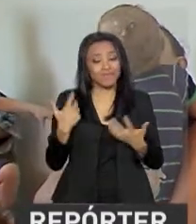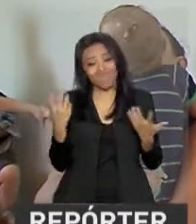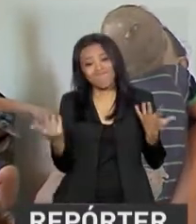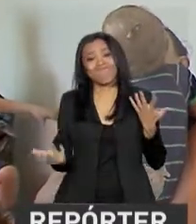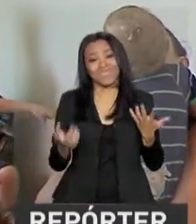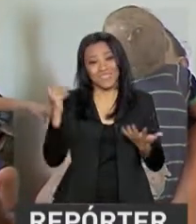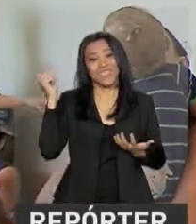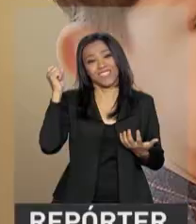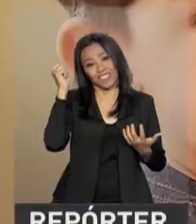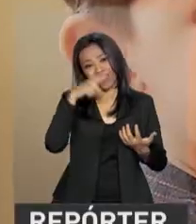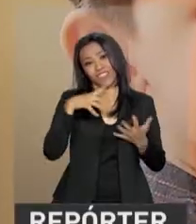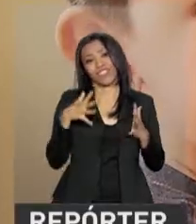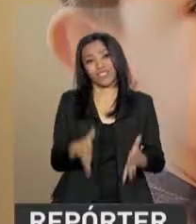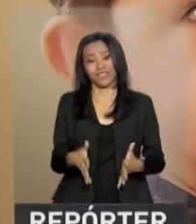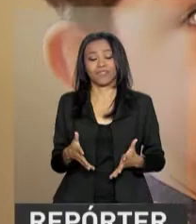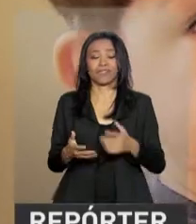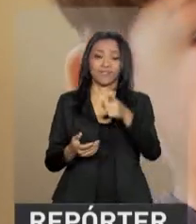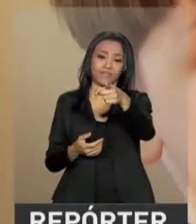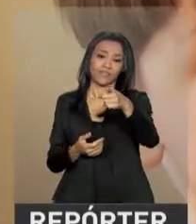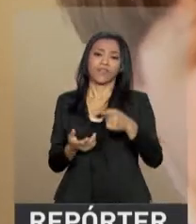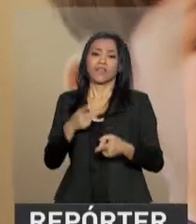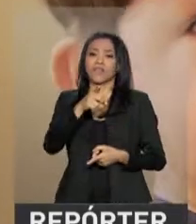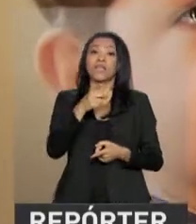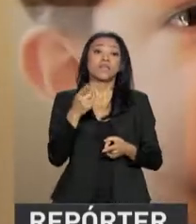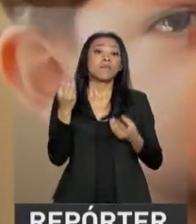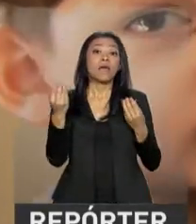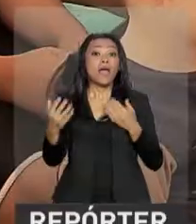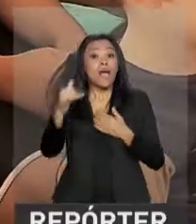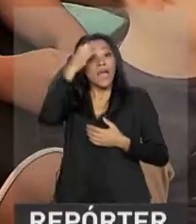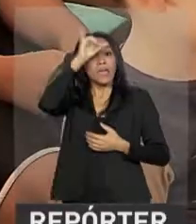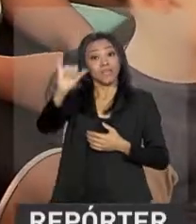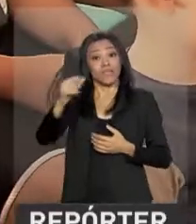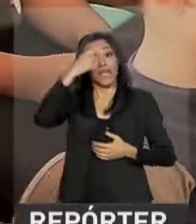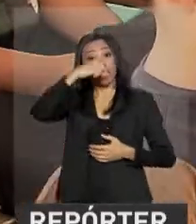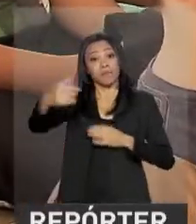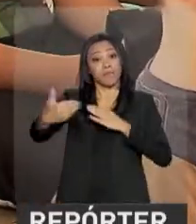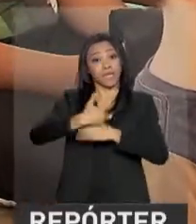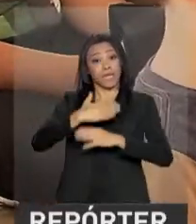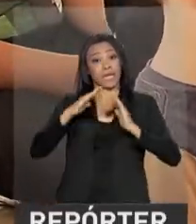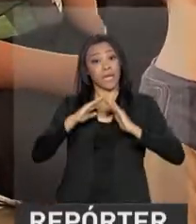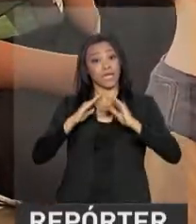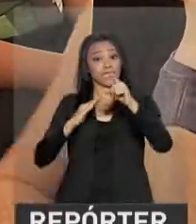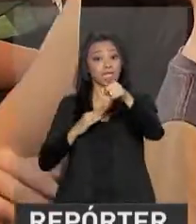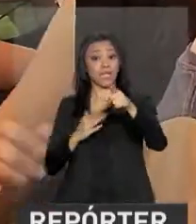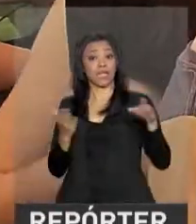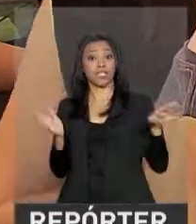é bem chato. Para evitar que a gripe entre em casa, a professora Ana chegou